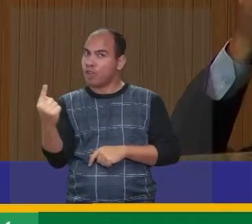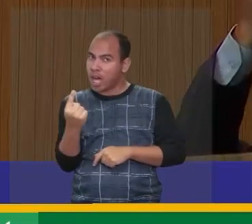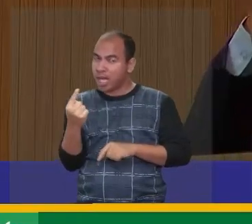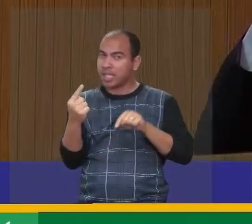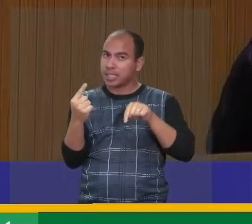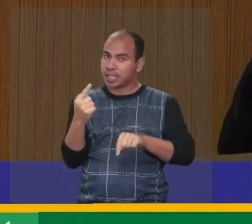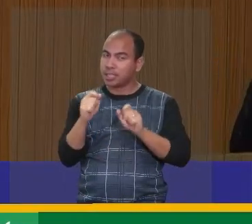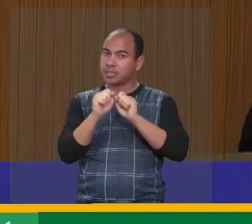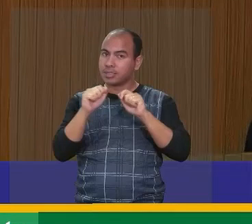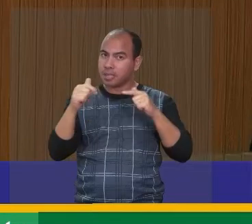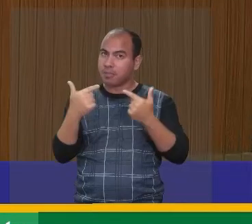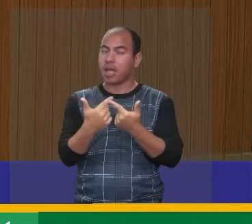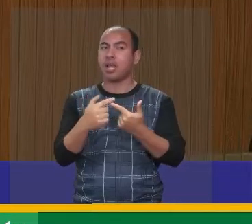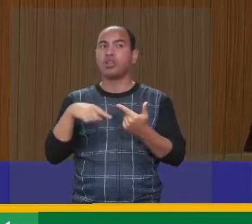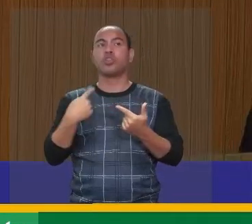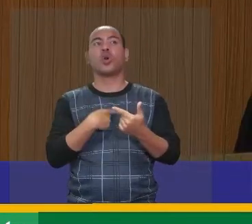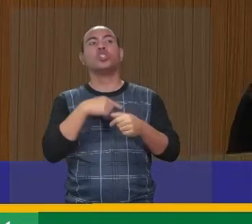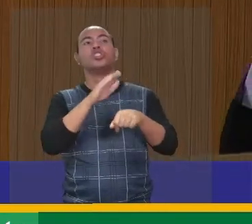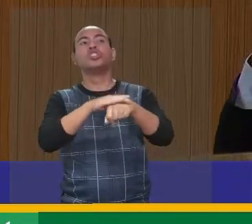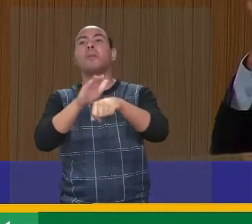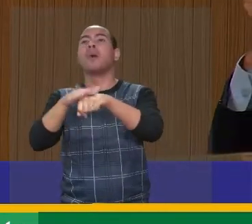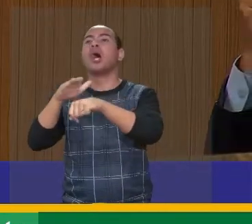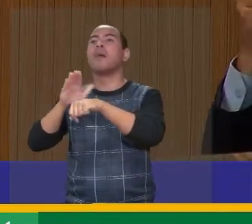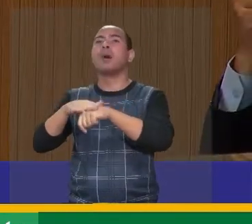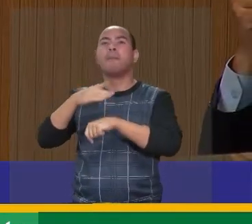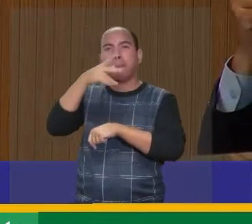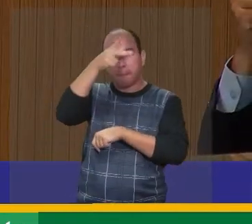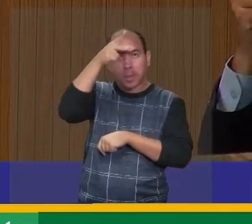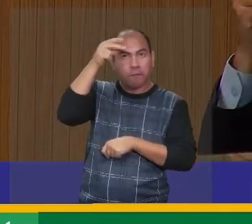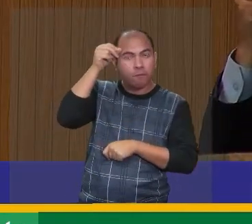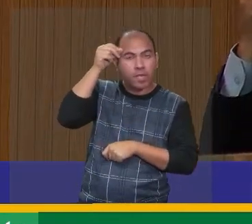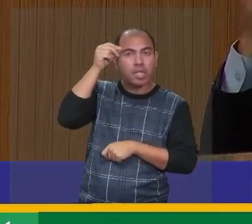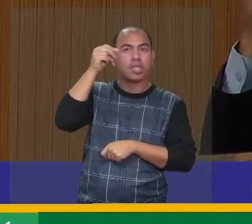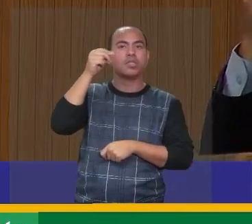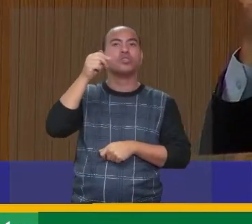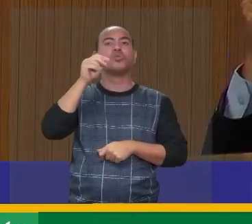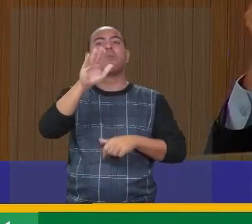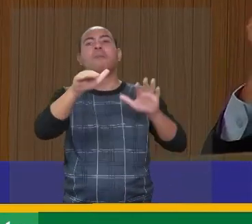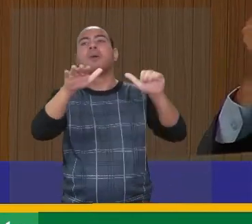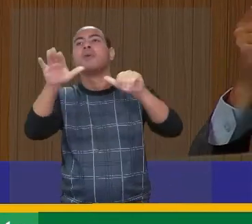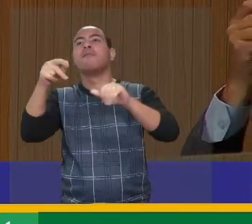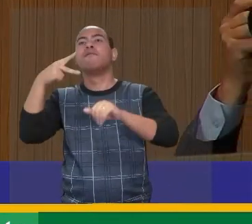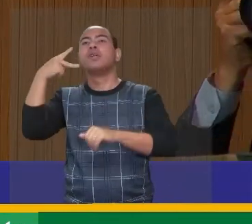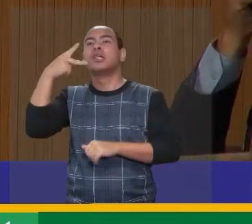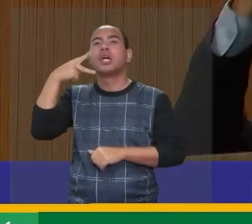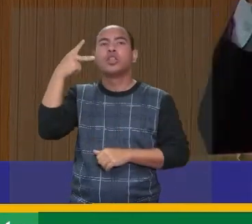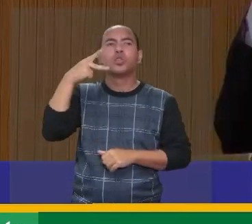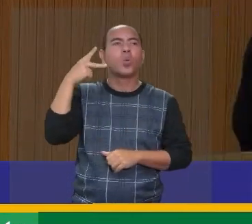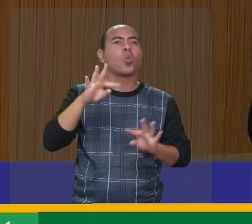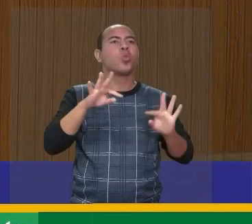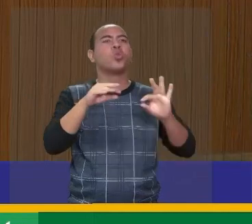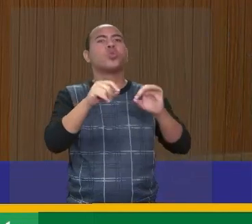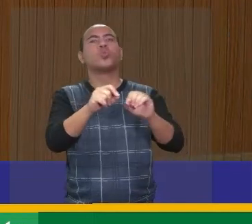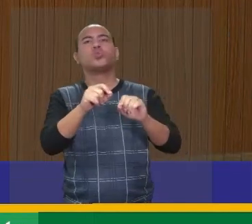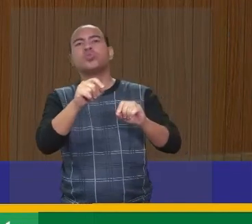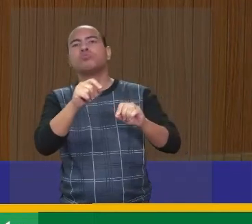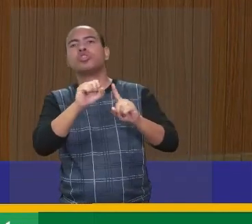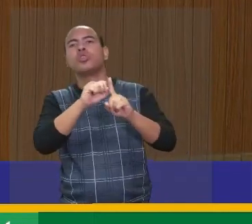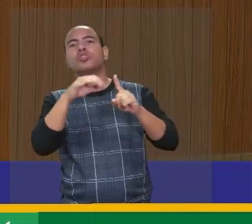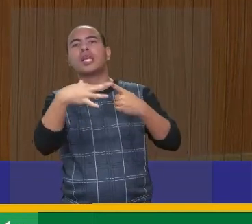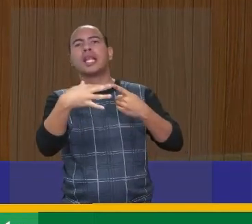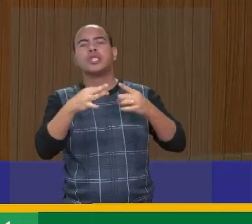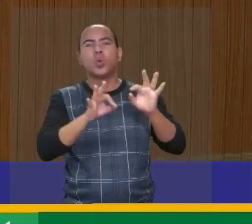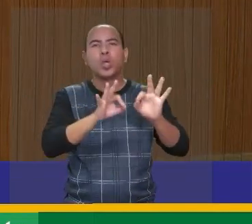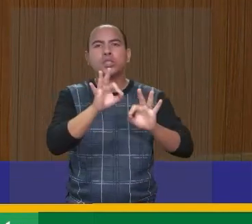vamos chamar os prefeitos nós vamos chamar os vereadores não vão chamar o segmento organizado para que eles possam dar explicação